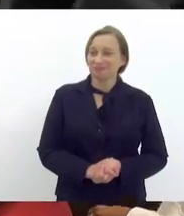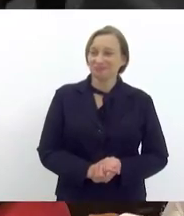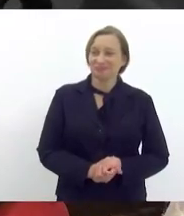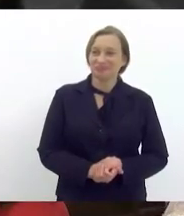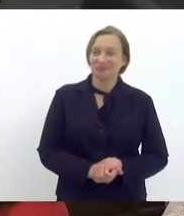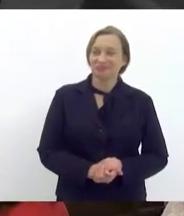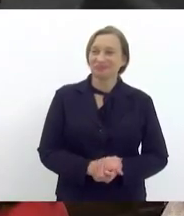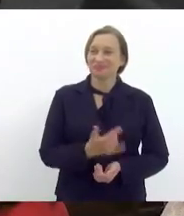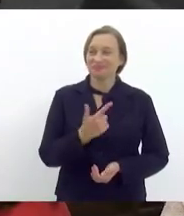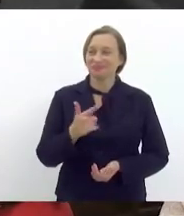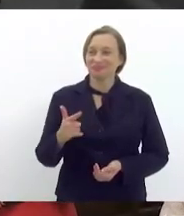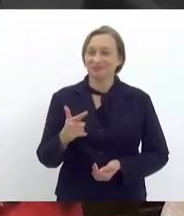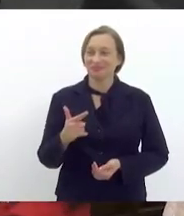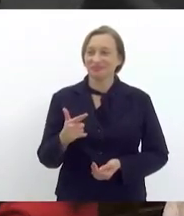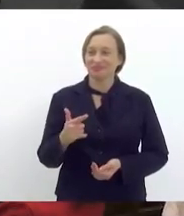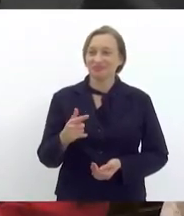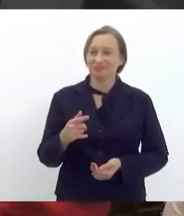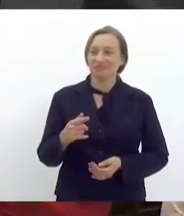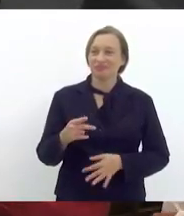destaques do PSOL